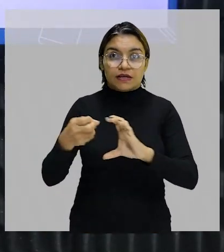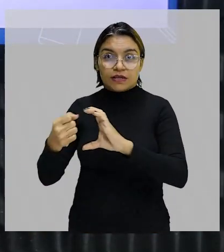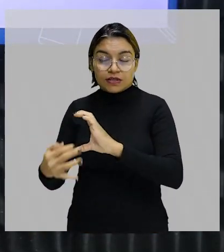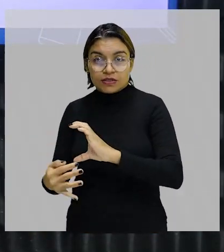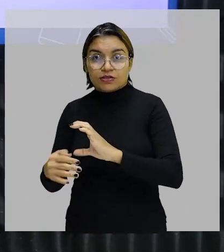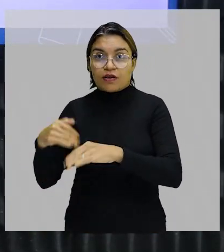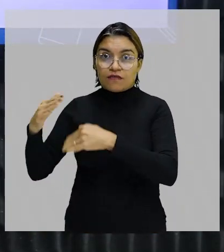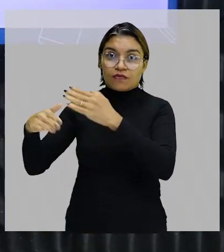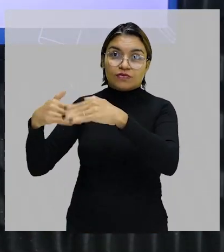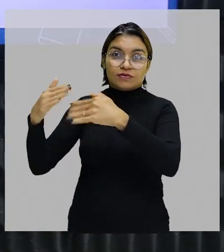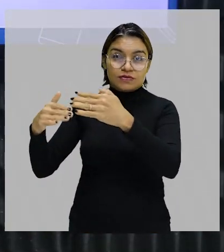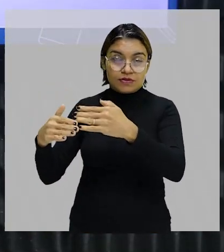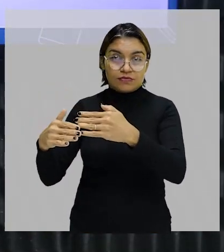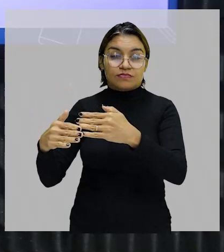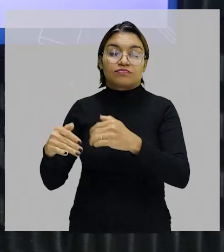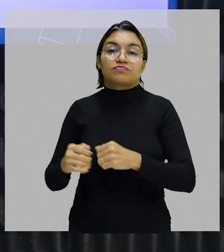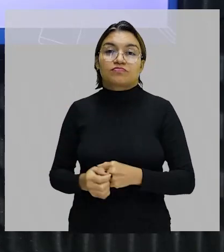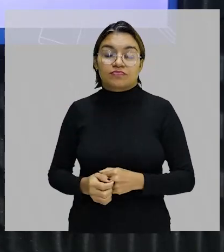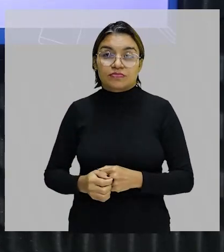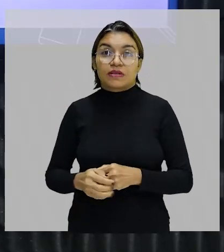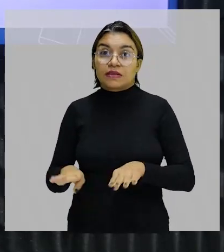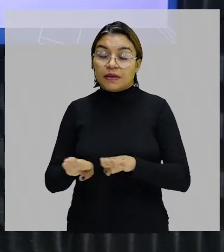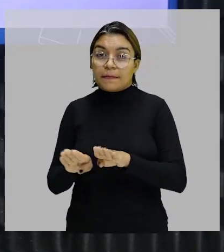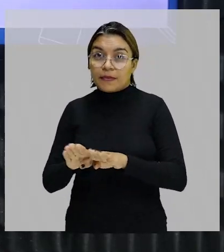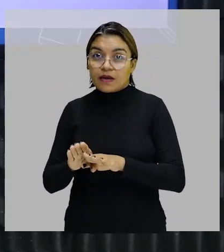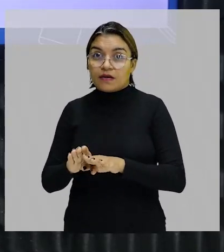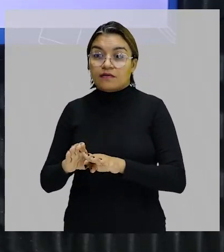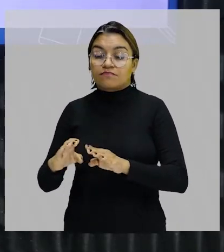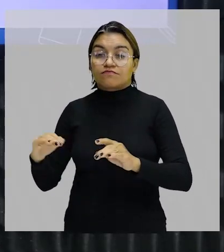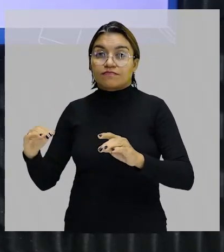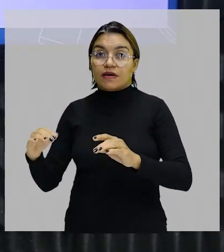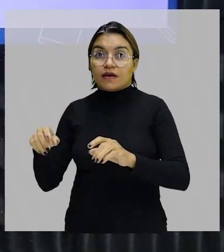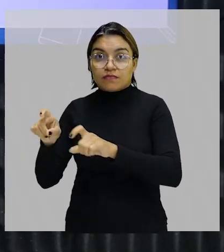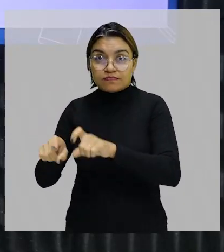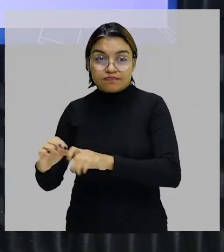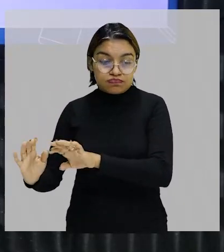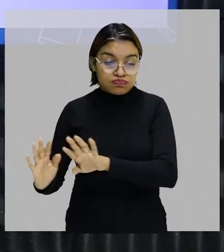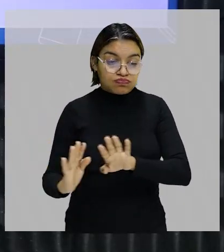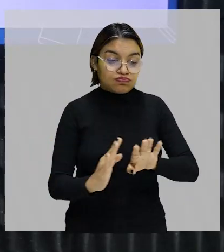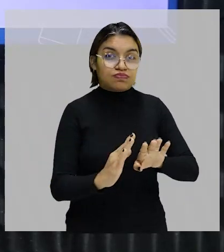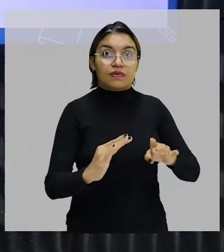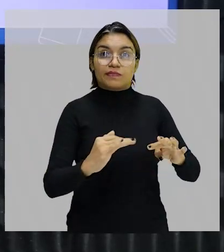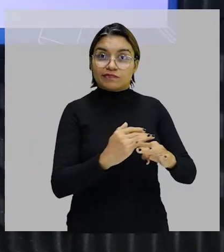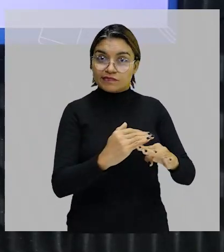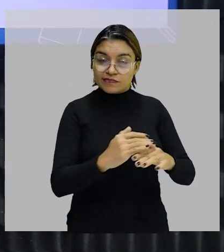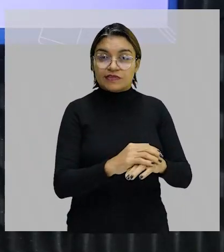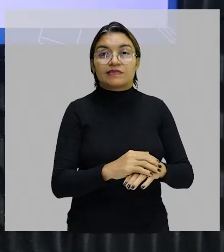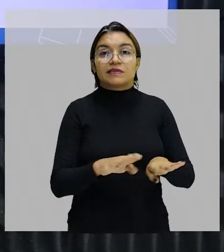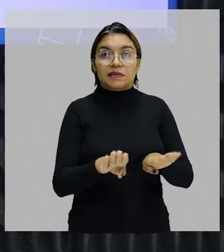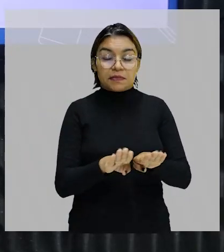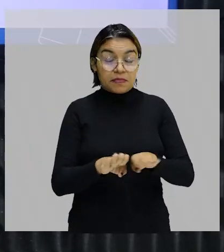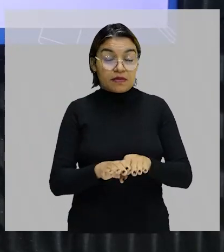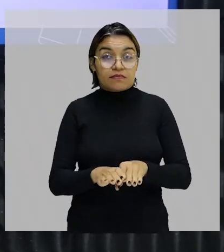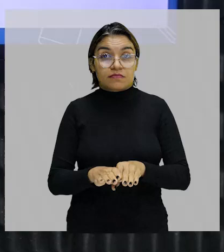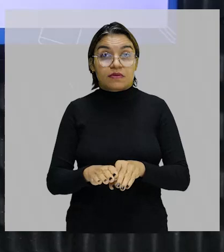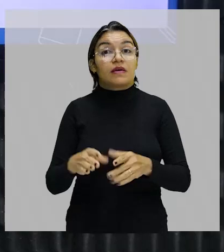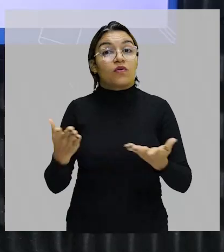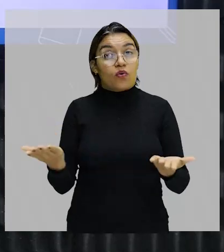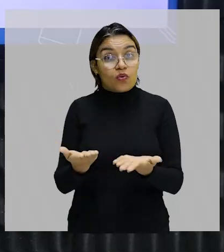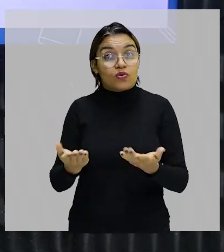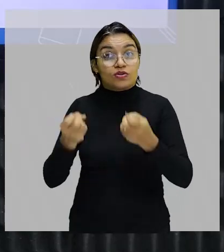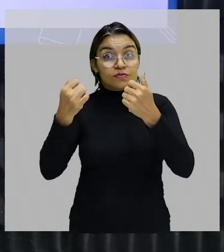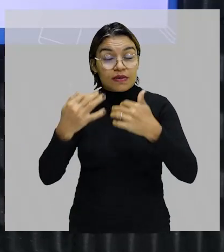de urbanização, tá? Questões do êxodo rural, e hoje nós vamos fazer aí uma aula macro sobre as principais problemáticas desses